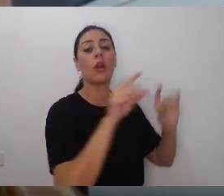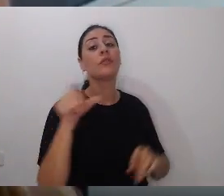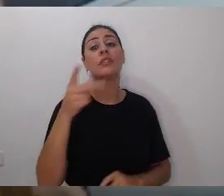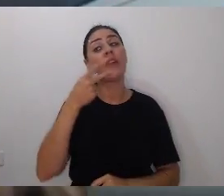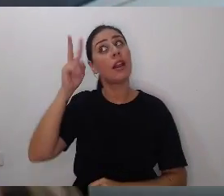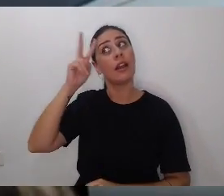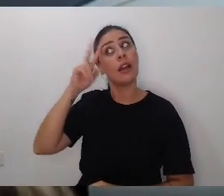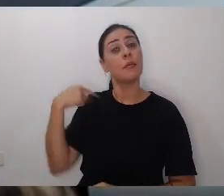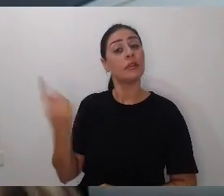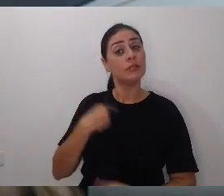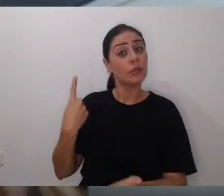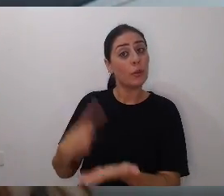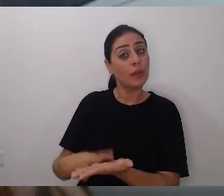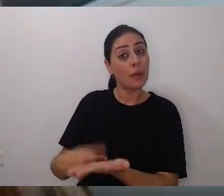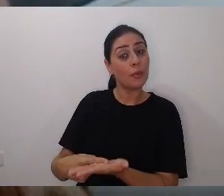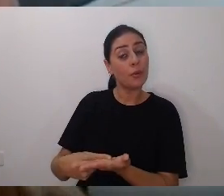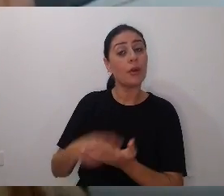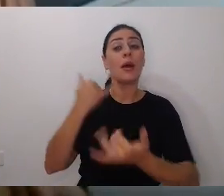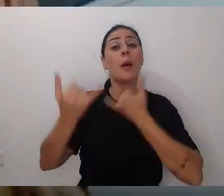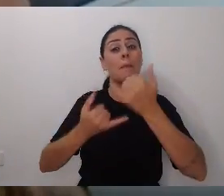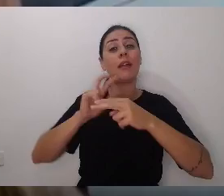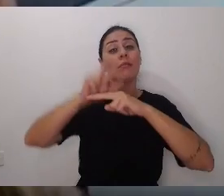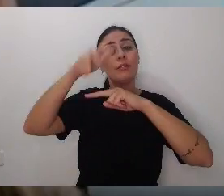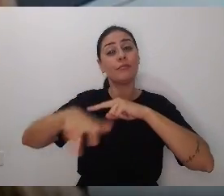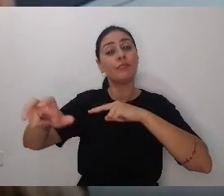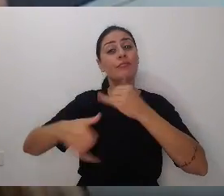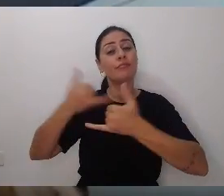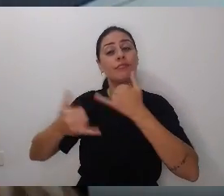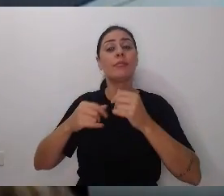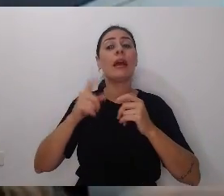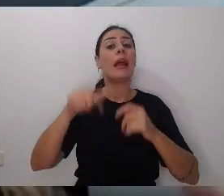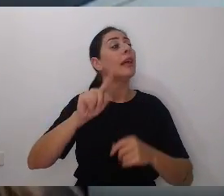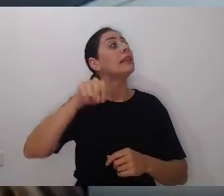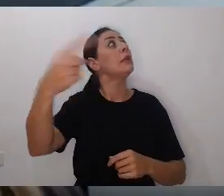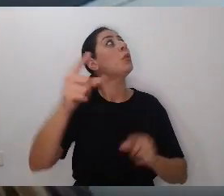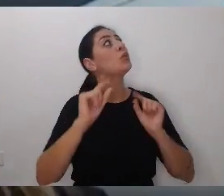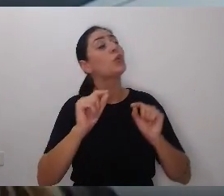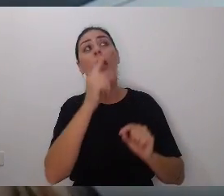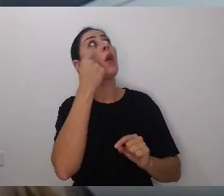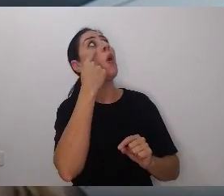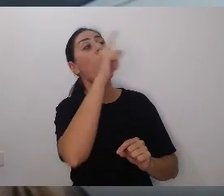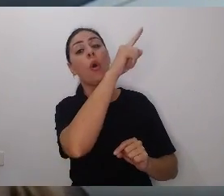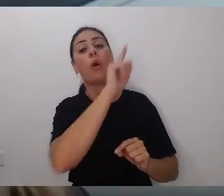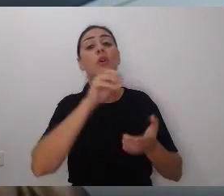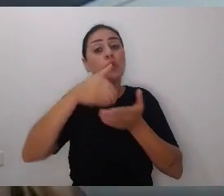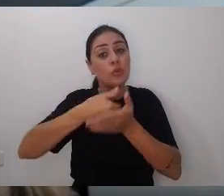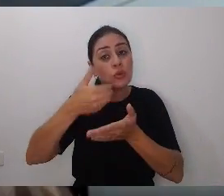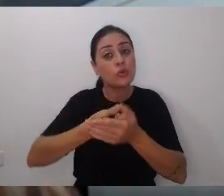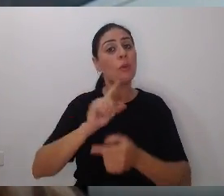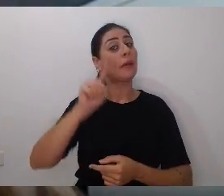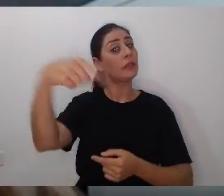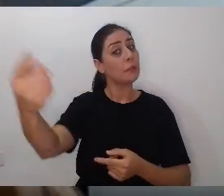vamos no parquinho? É agora? Depois? Quando você tem esse combinado com essa criança e que você estabelece um painel de rotina,